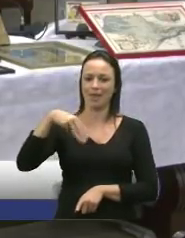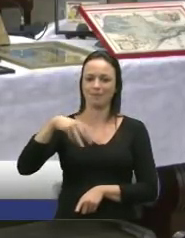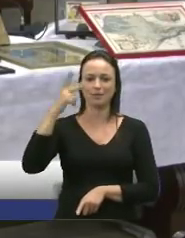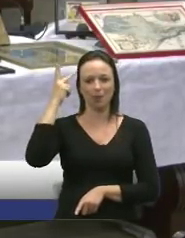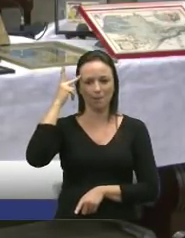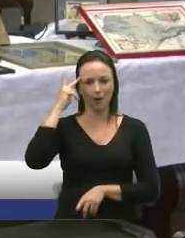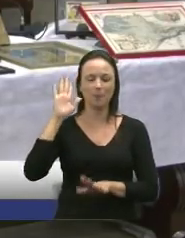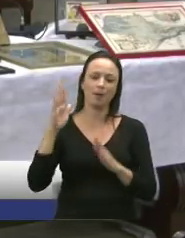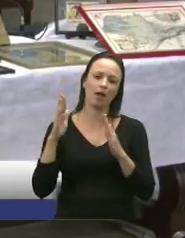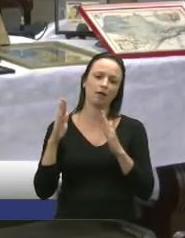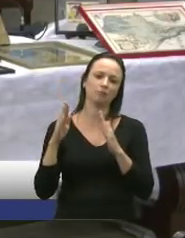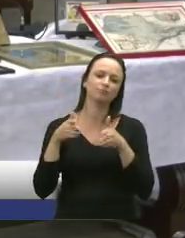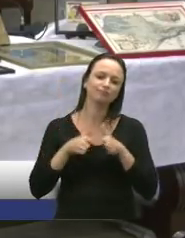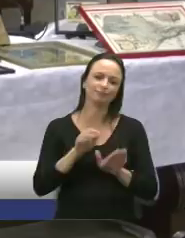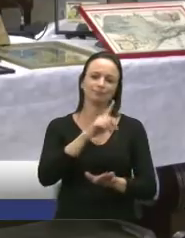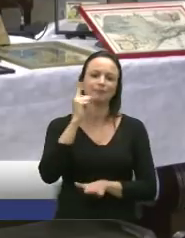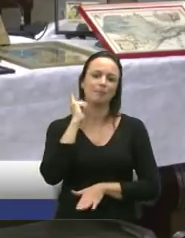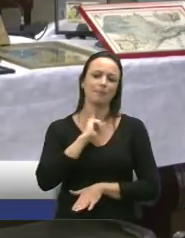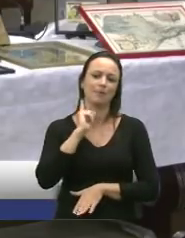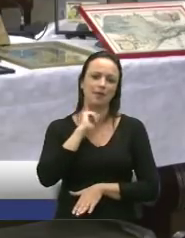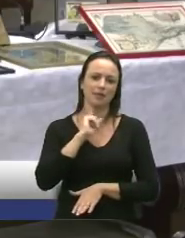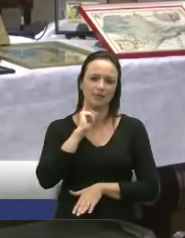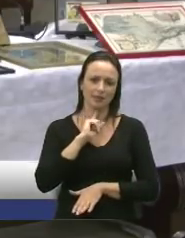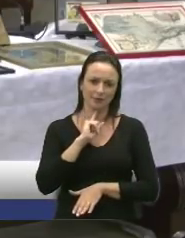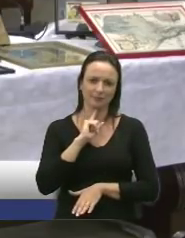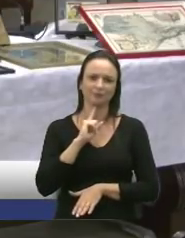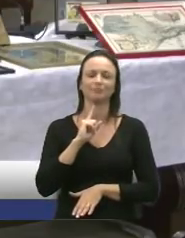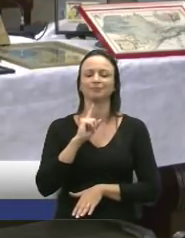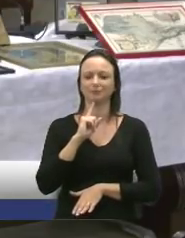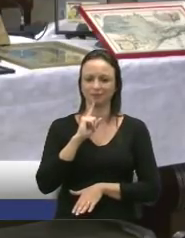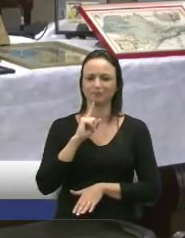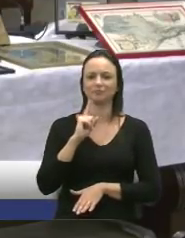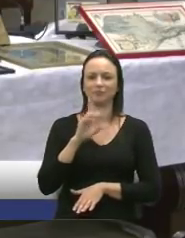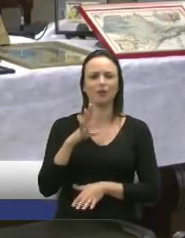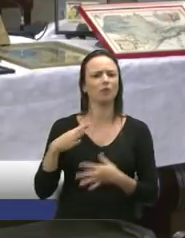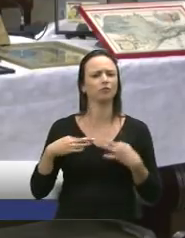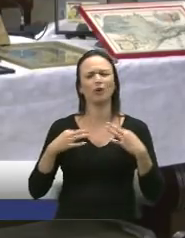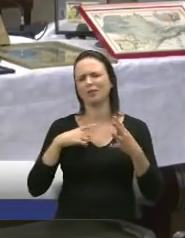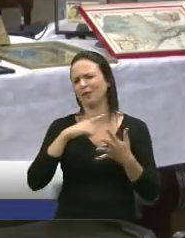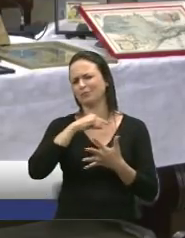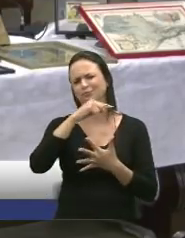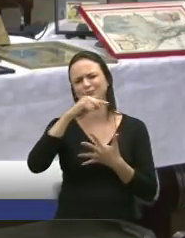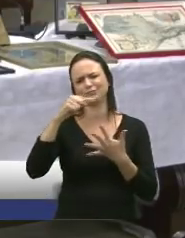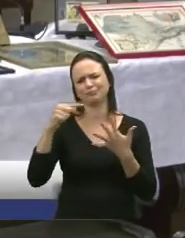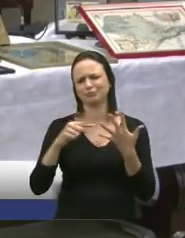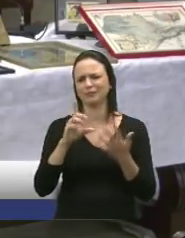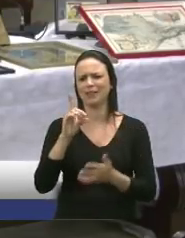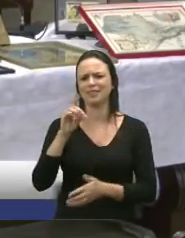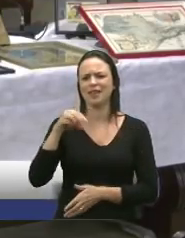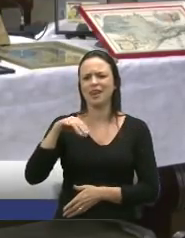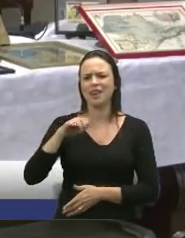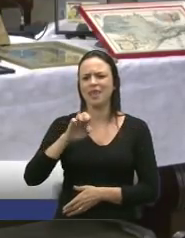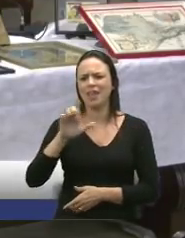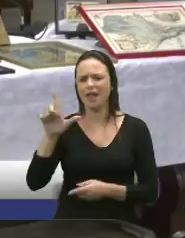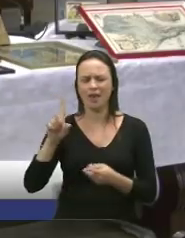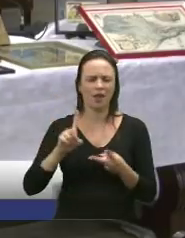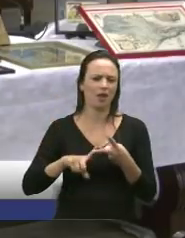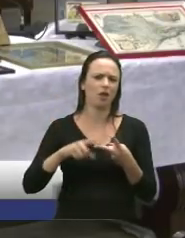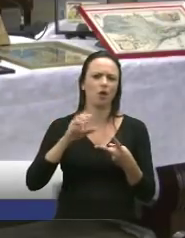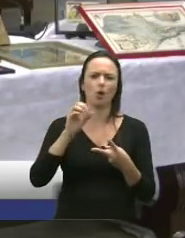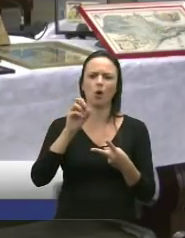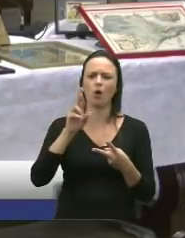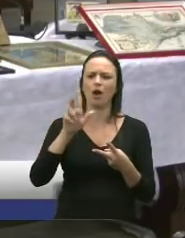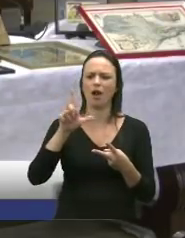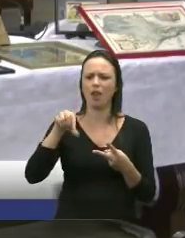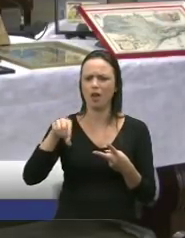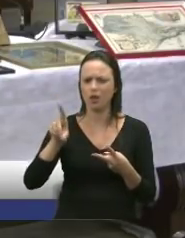mineiro. O Júlio Pinheiro, do Rio Grande do Norte, era voluntário. E tem outros também, como Daniel Andrade, Orlando de Moraes